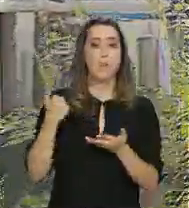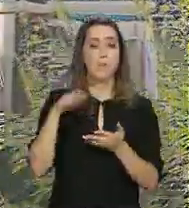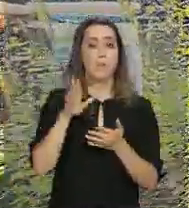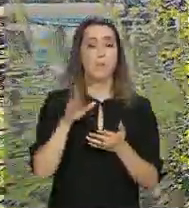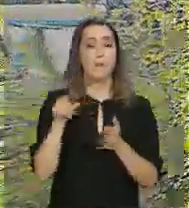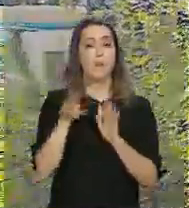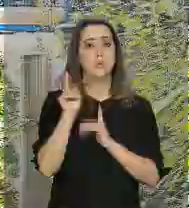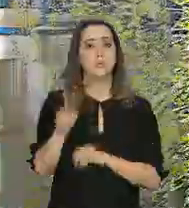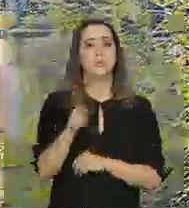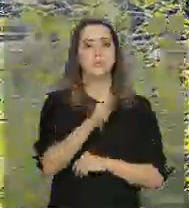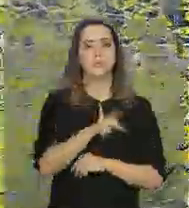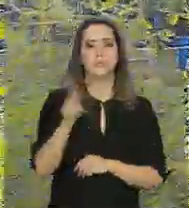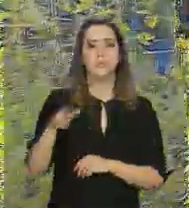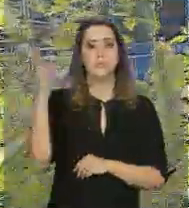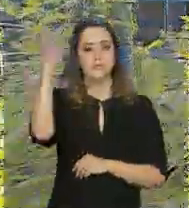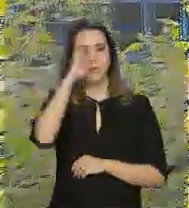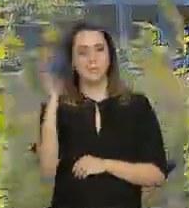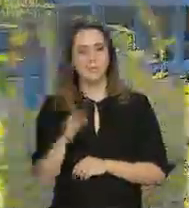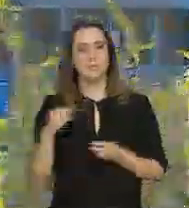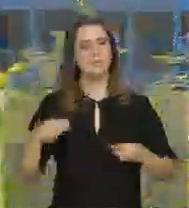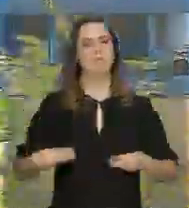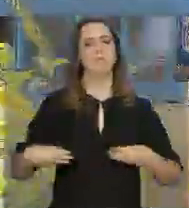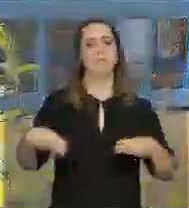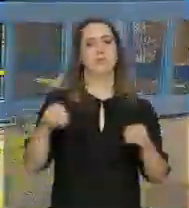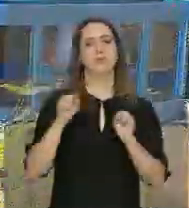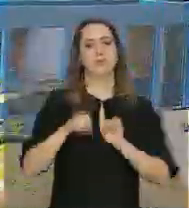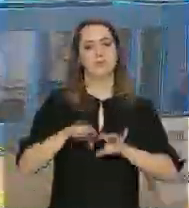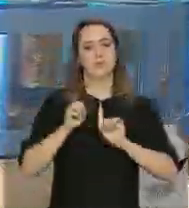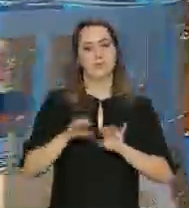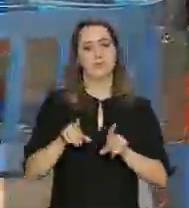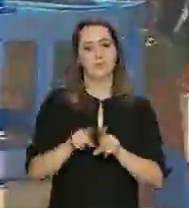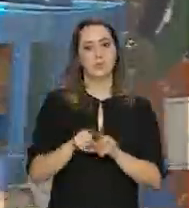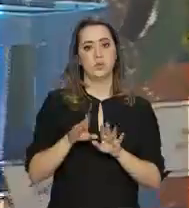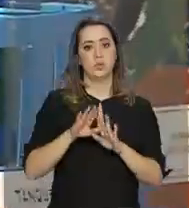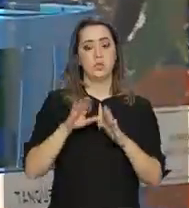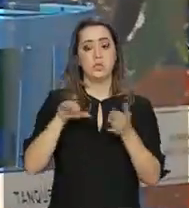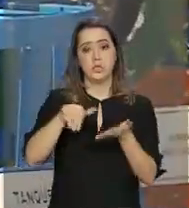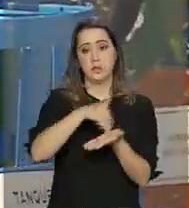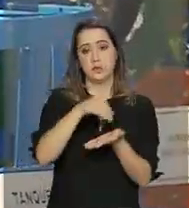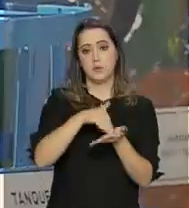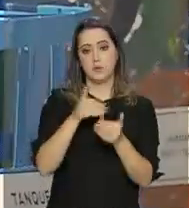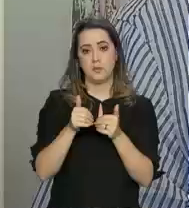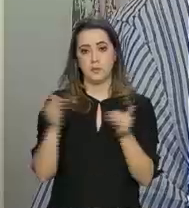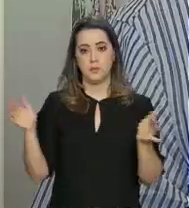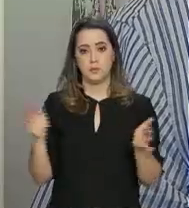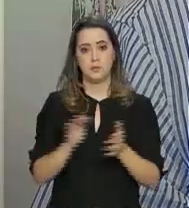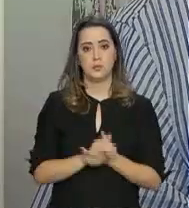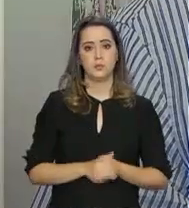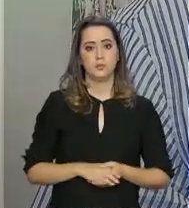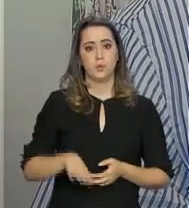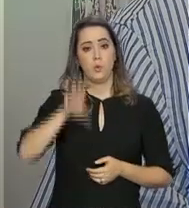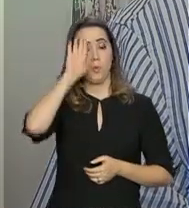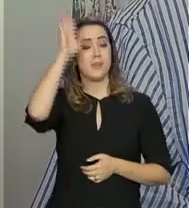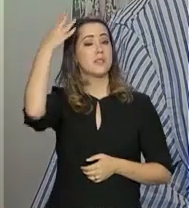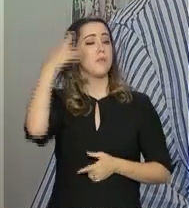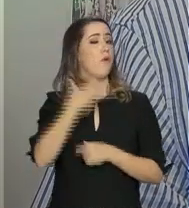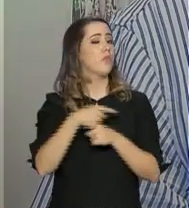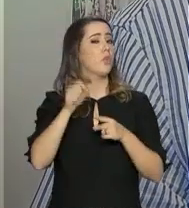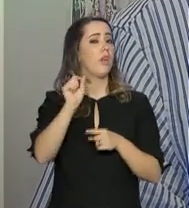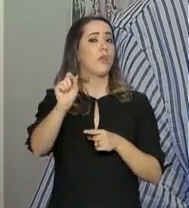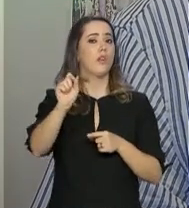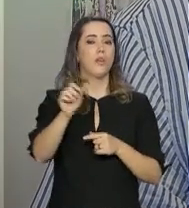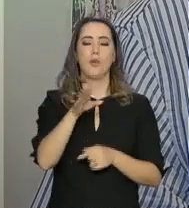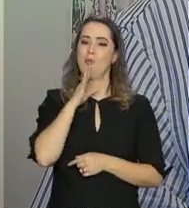Prêmio Professores do Brasil, do Ministério da Educação, que está com as inscrições abertas. O principal ganho é